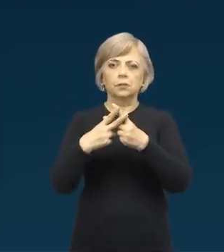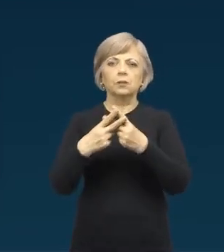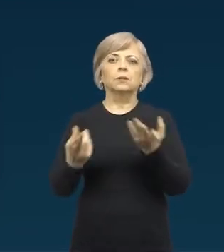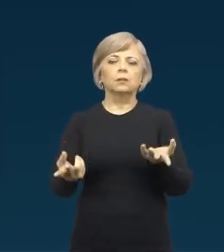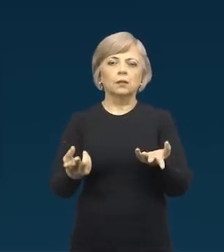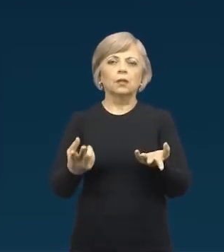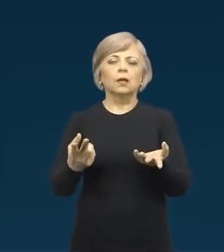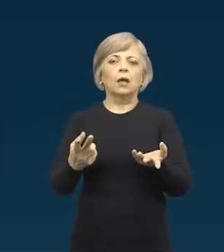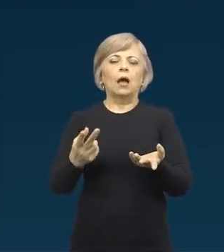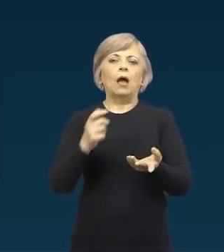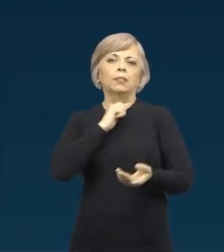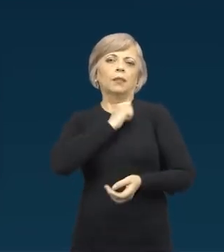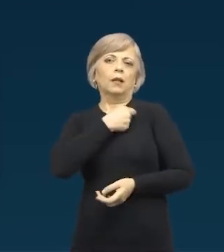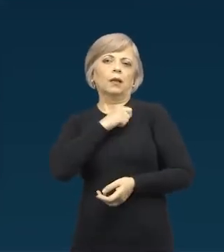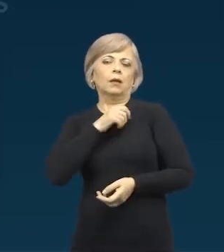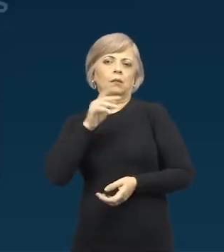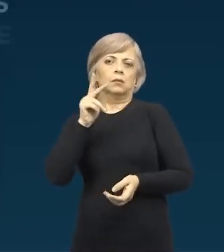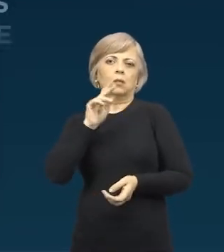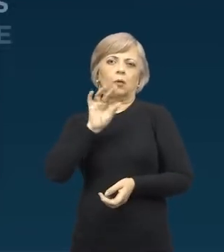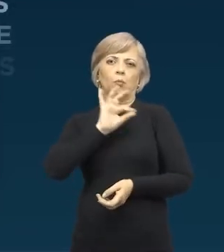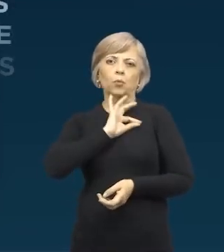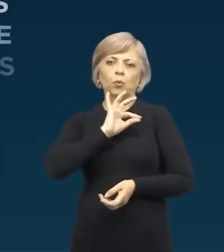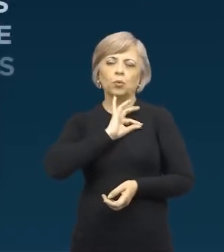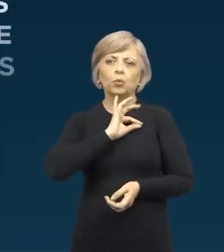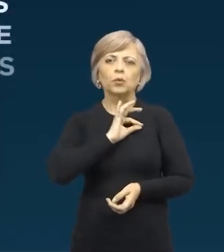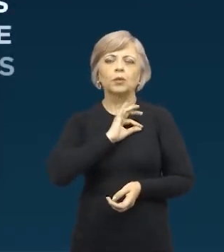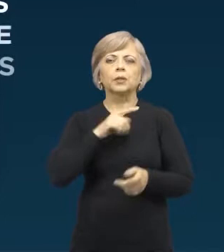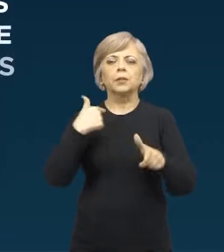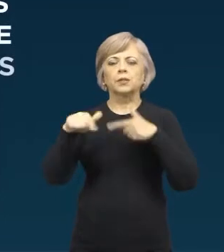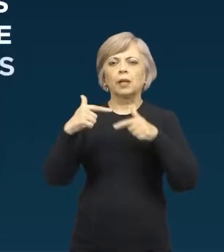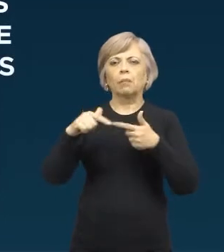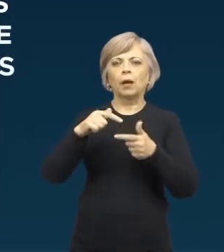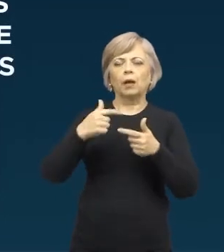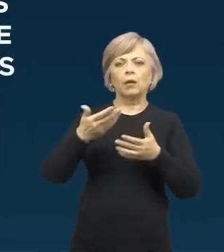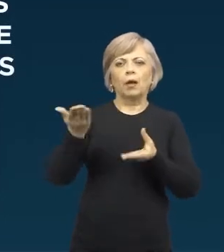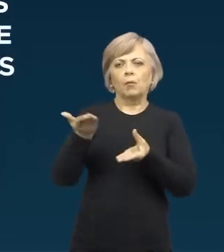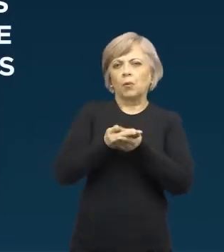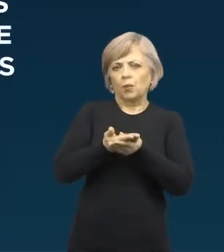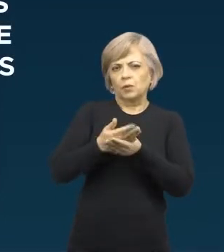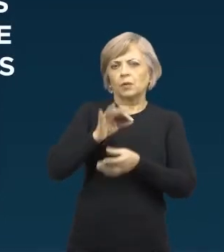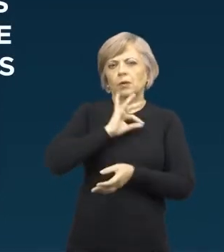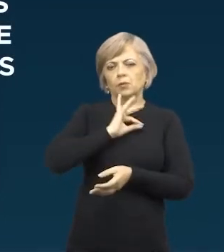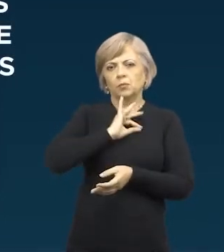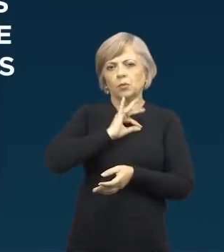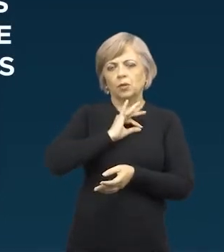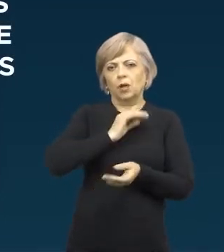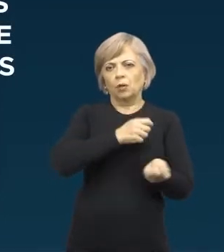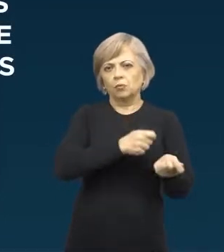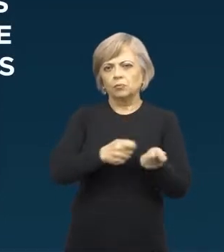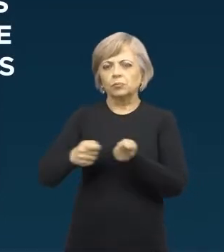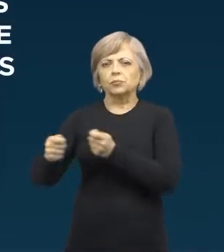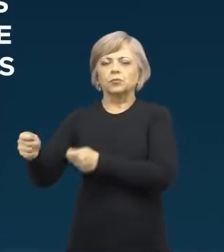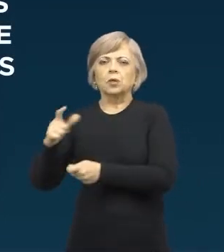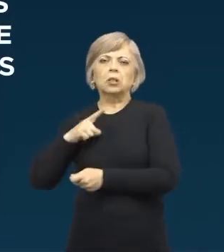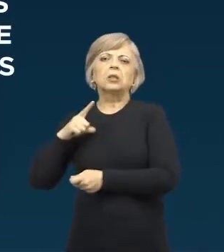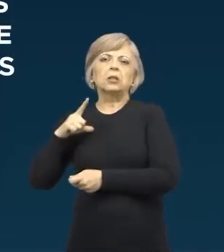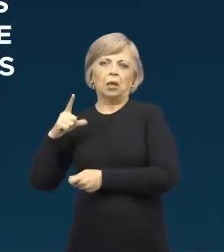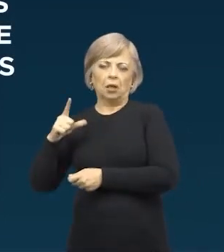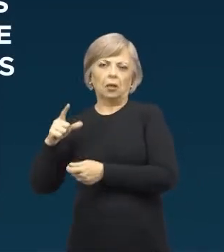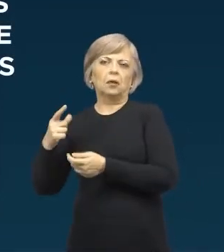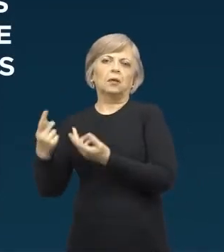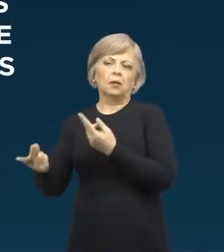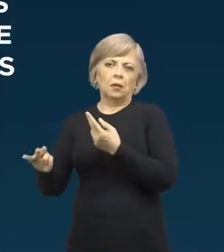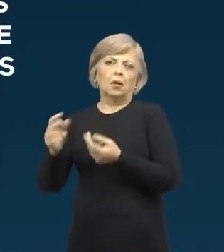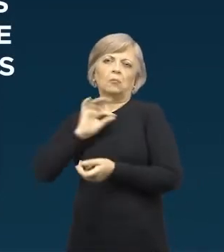delegacias de polícia, trabalhar nos inquéritos policiais, nos casos de homicídio decorrente de intervenção policial, casos